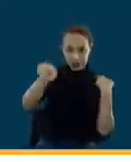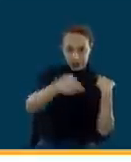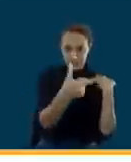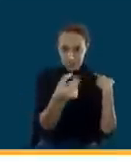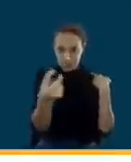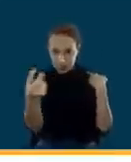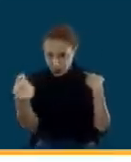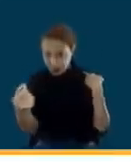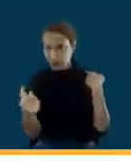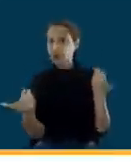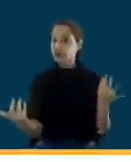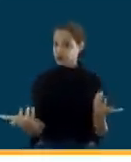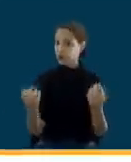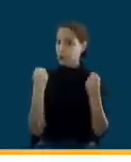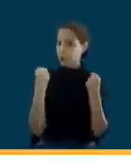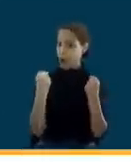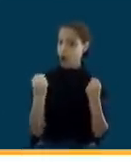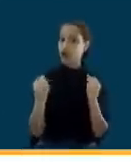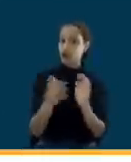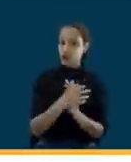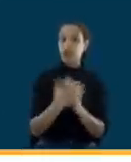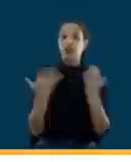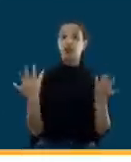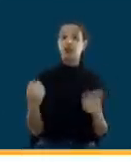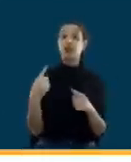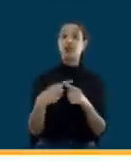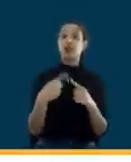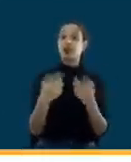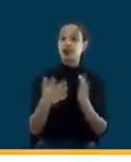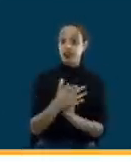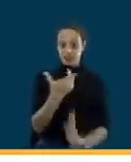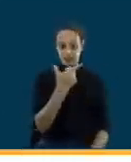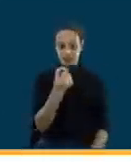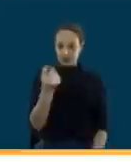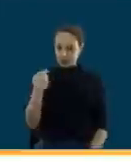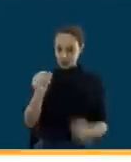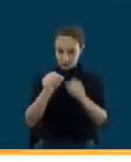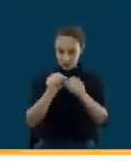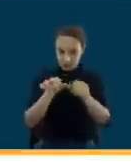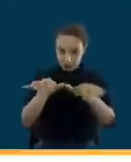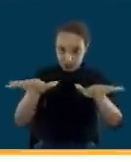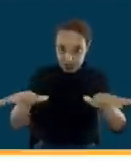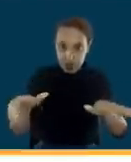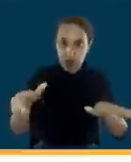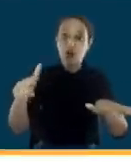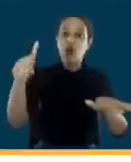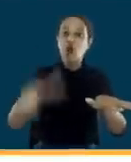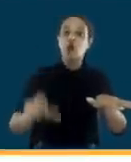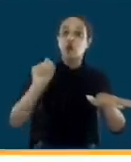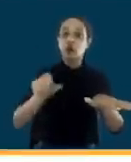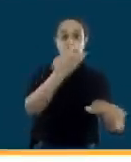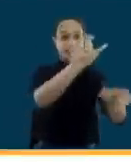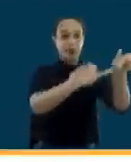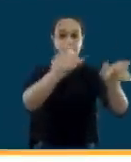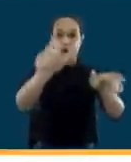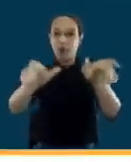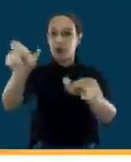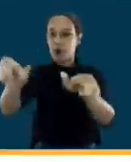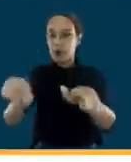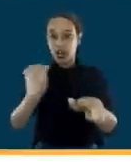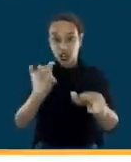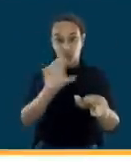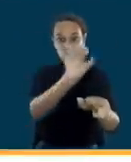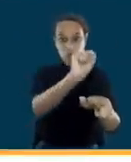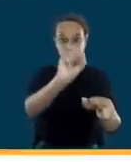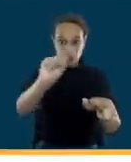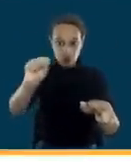desses 200 nós vamos chegar não só aos 800 que não foram selecionados, mas há tantos outros que precisam passar por esse